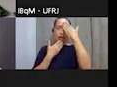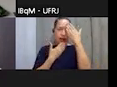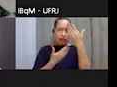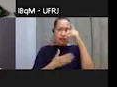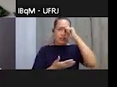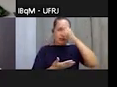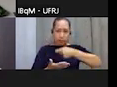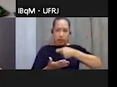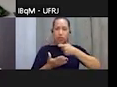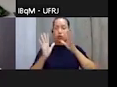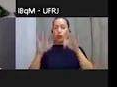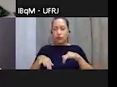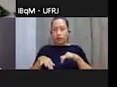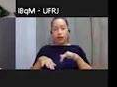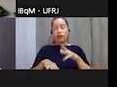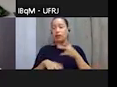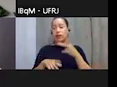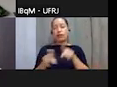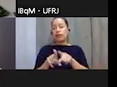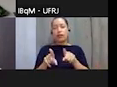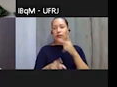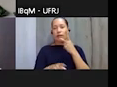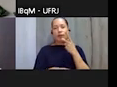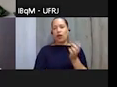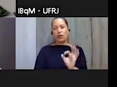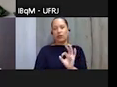trabalhos, tampouco são citadas